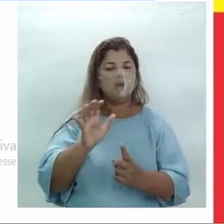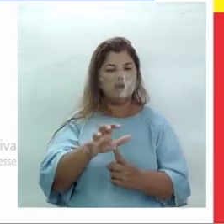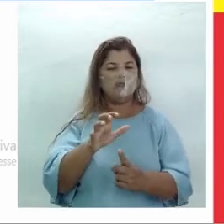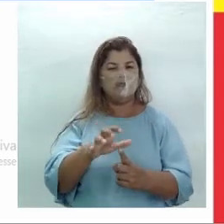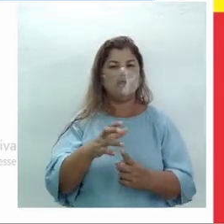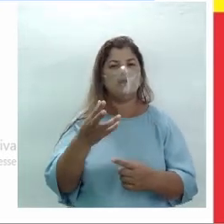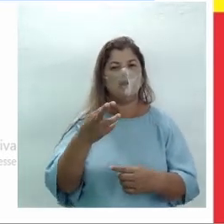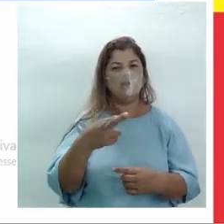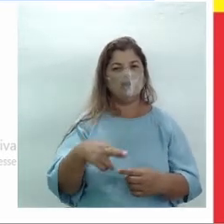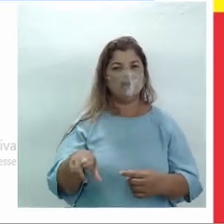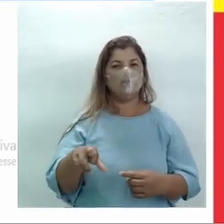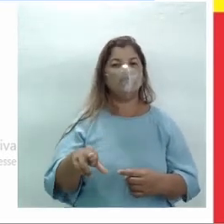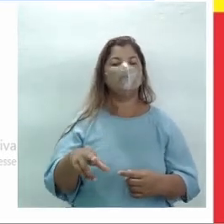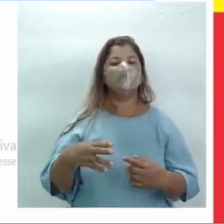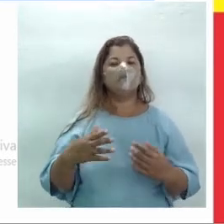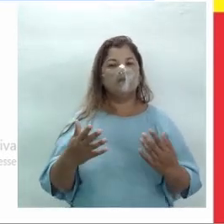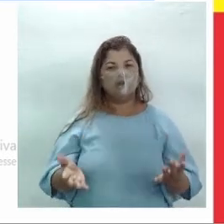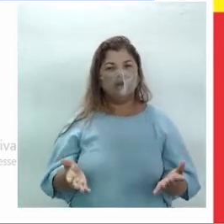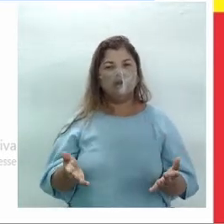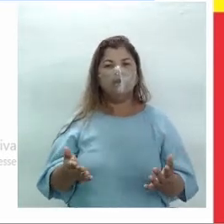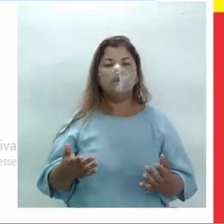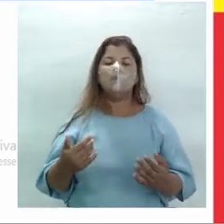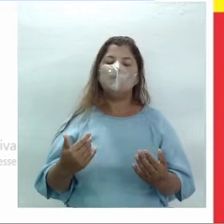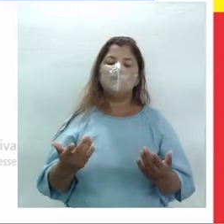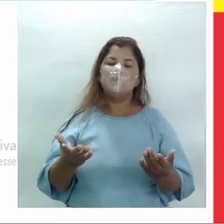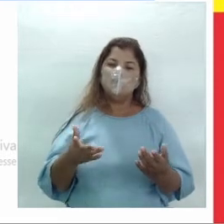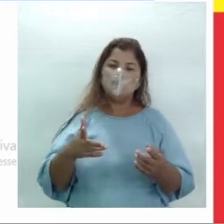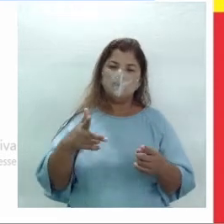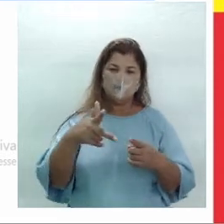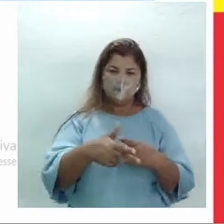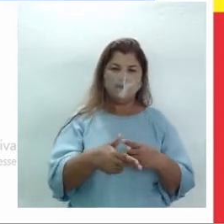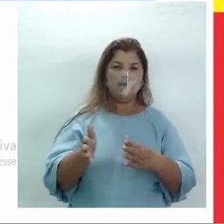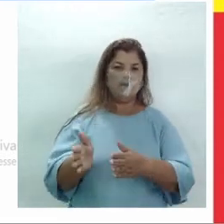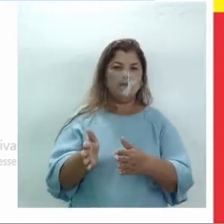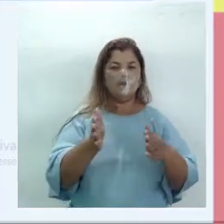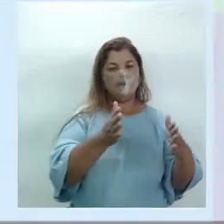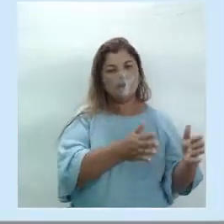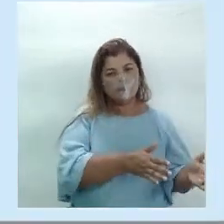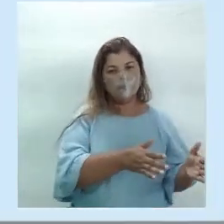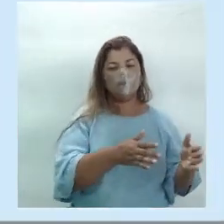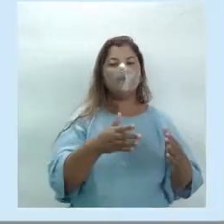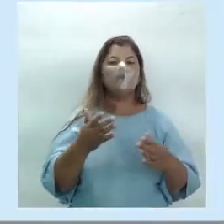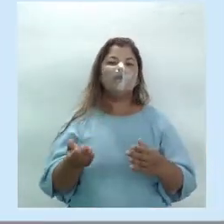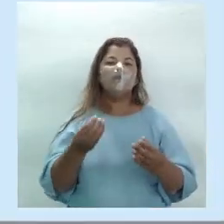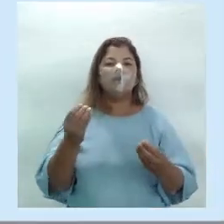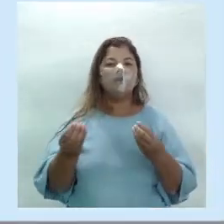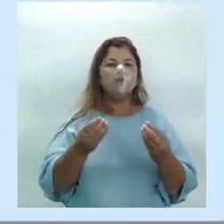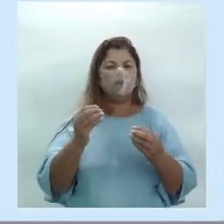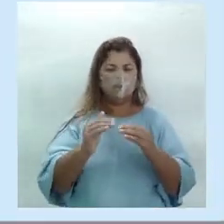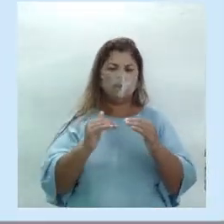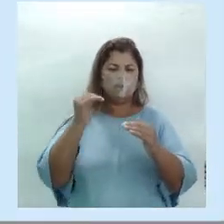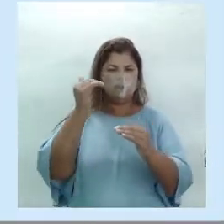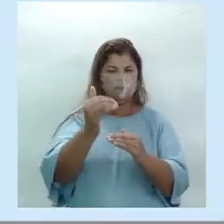com motivação religiosa. Vejam só, cortando para mim, é justamente essa questão: